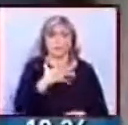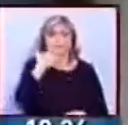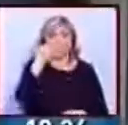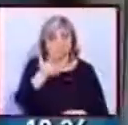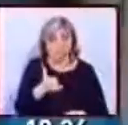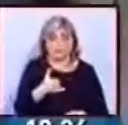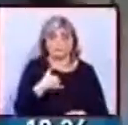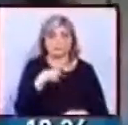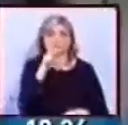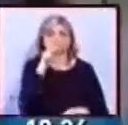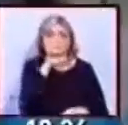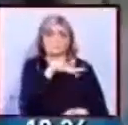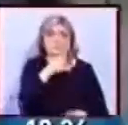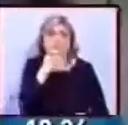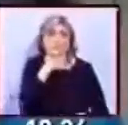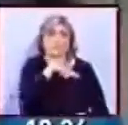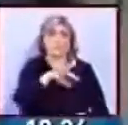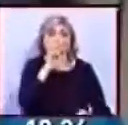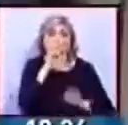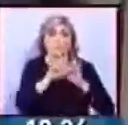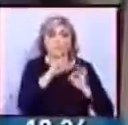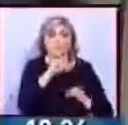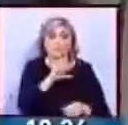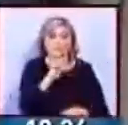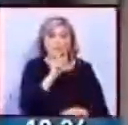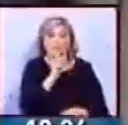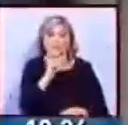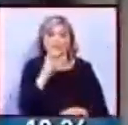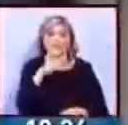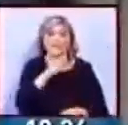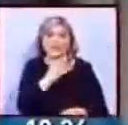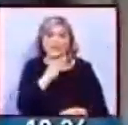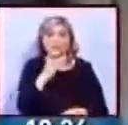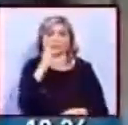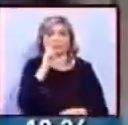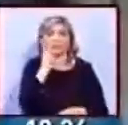intervenção, vamos estar então na unidade de cuidados coronários, onde vamos falar com uma doente que sofreu de um infarto.